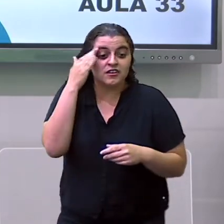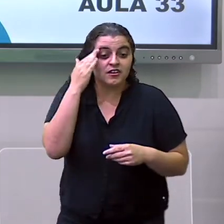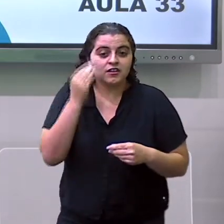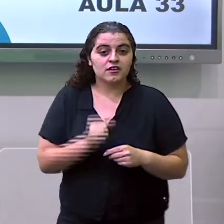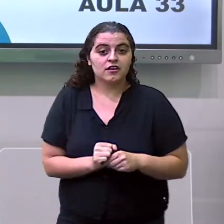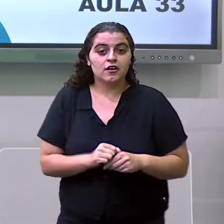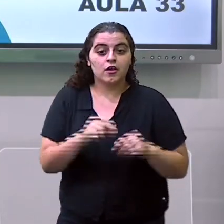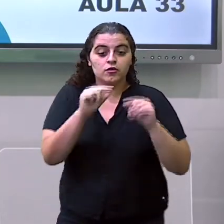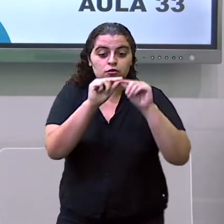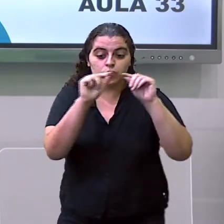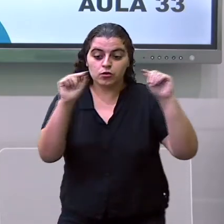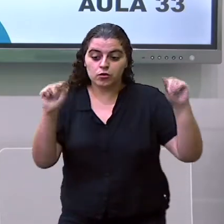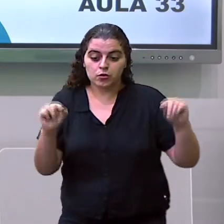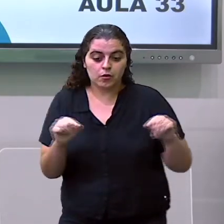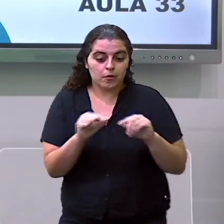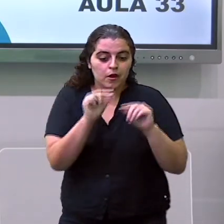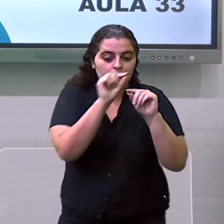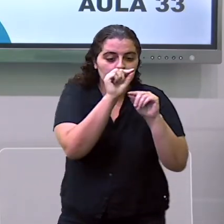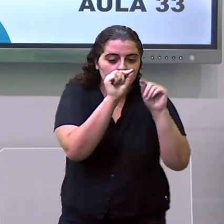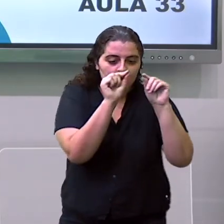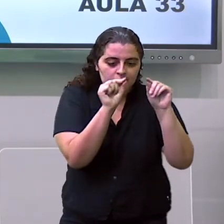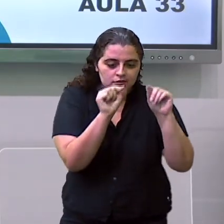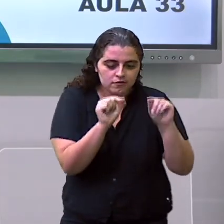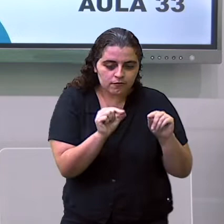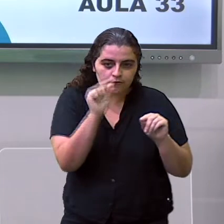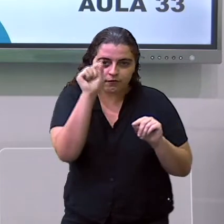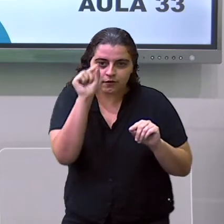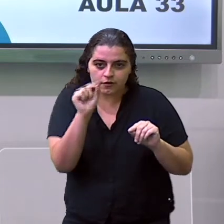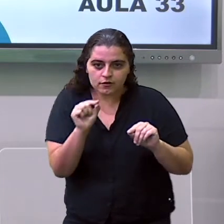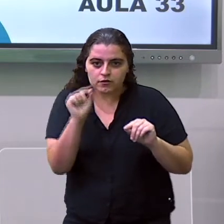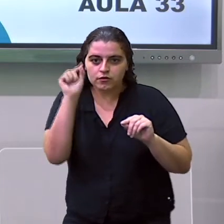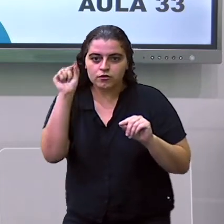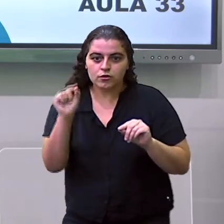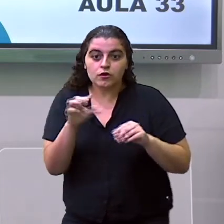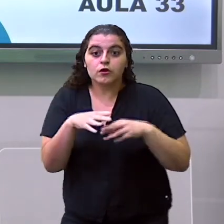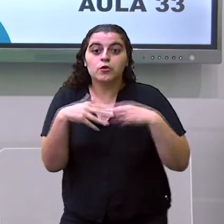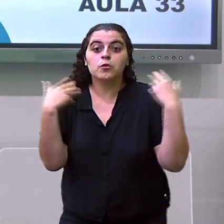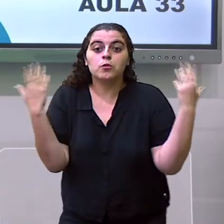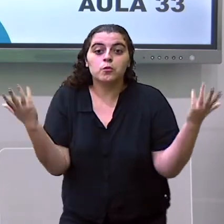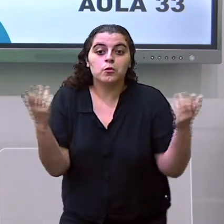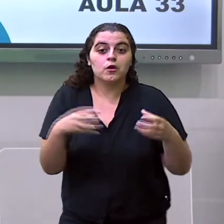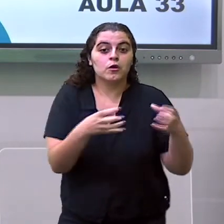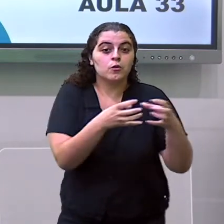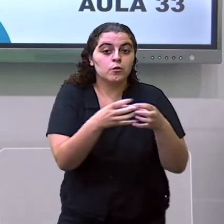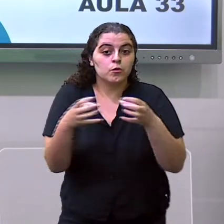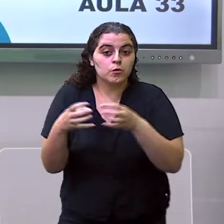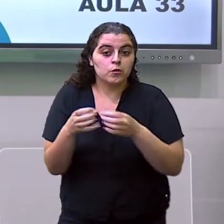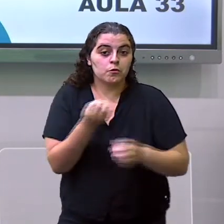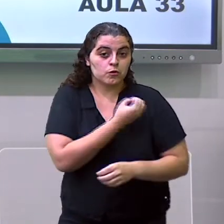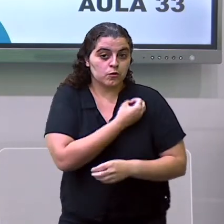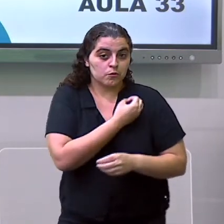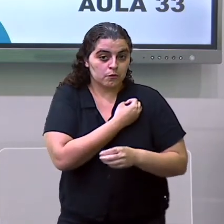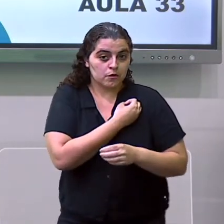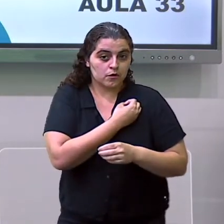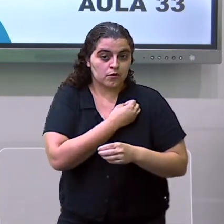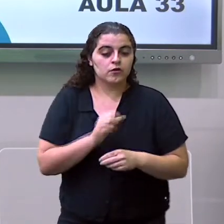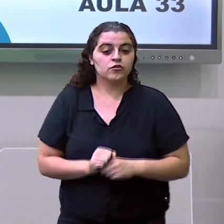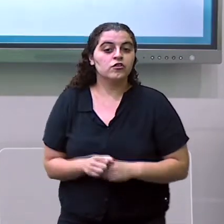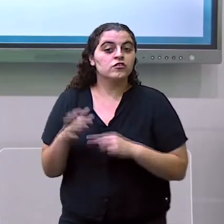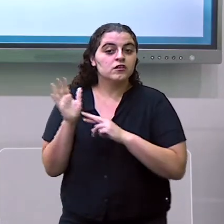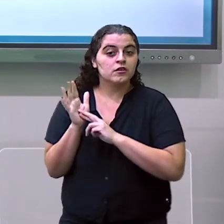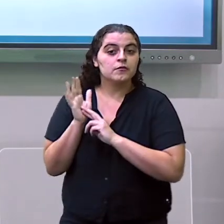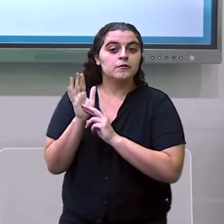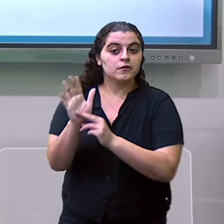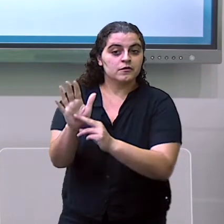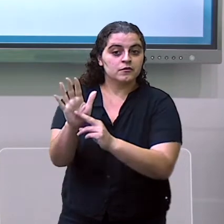número fracionário. As frações precisamos entender em qual dos conjuntos numéricos nós estamos